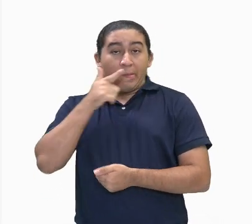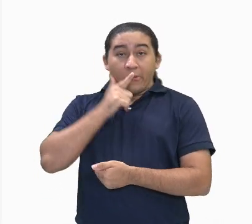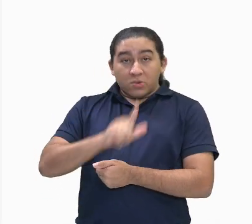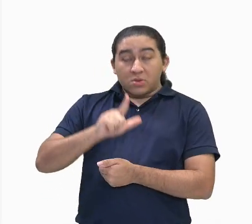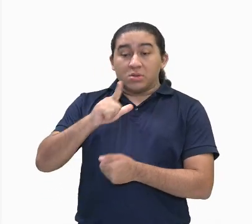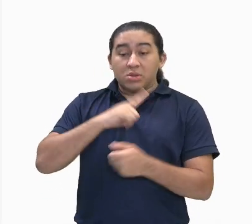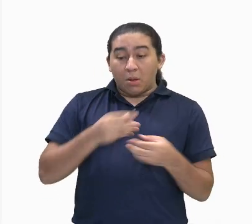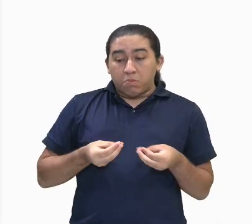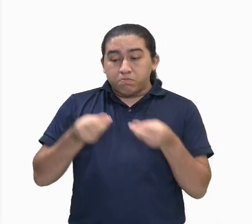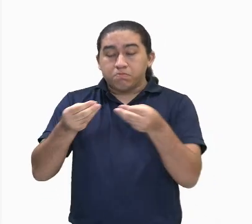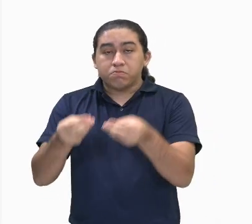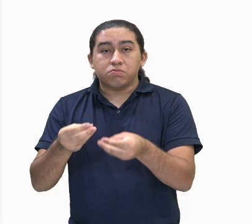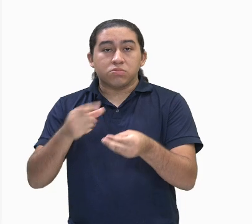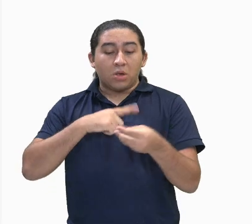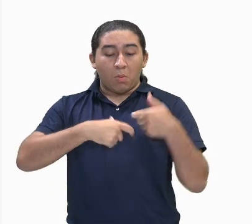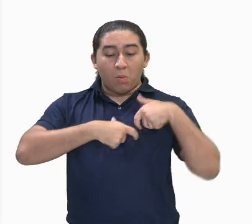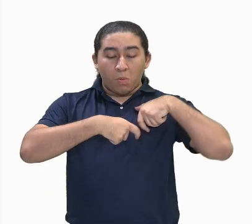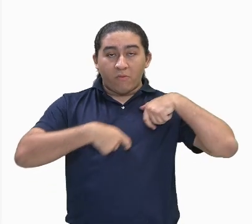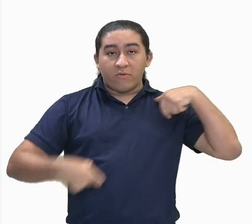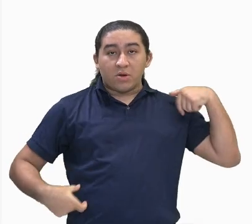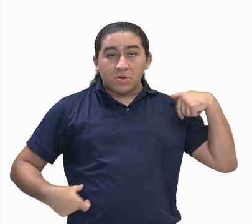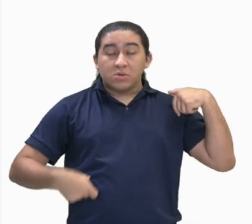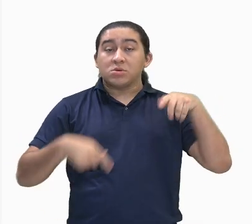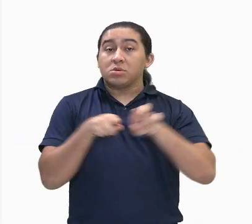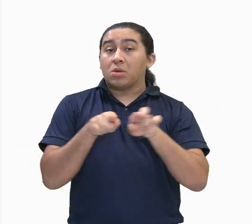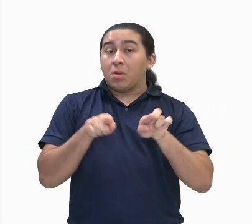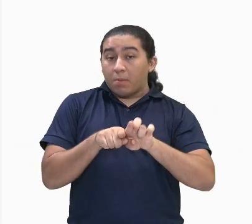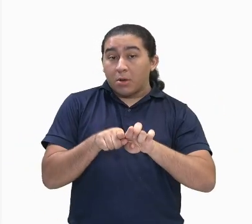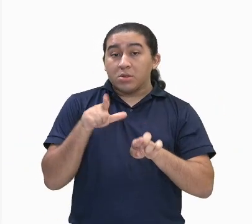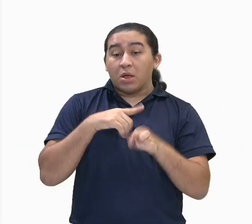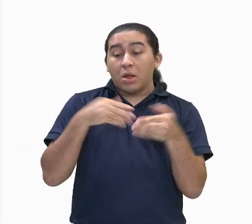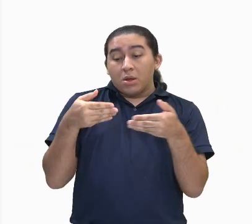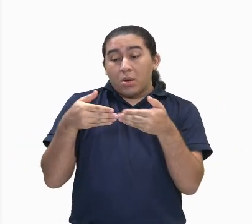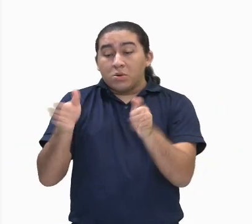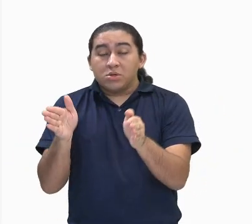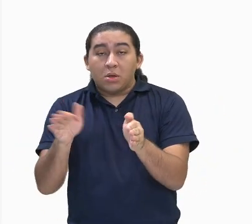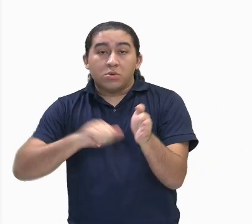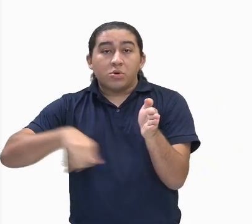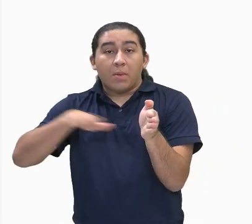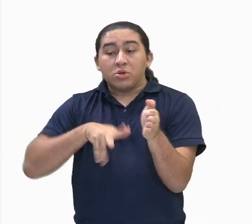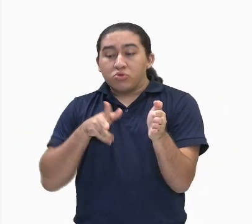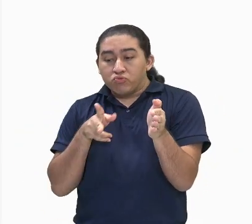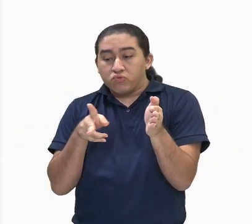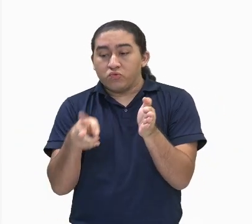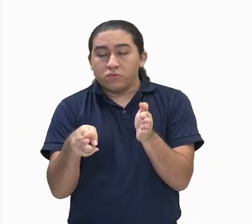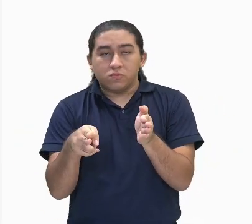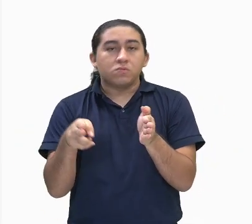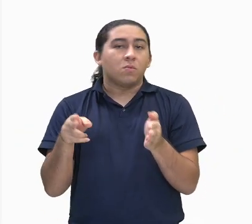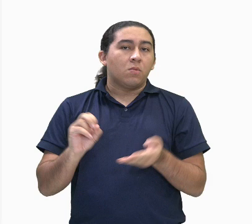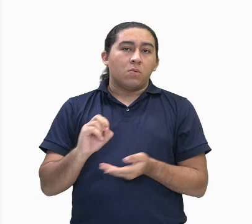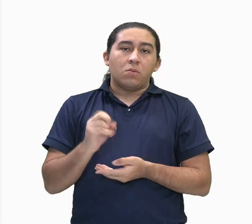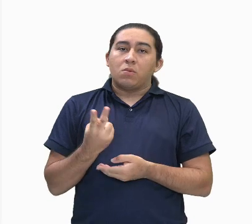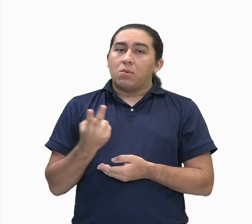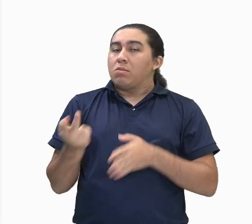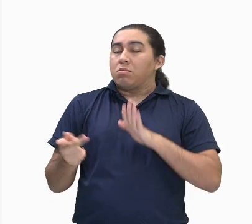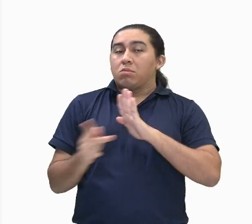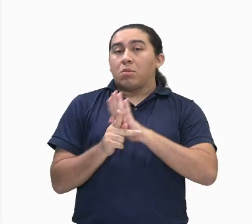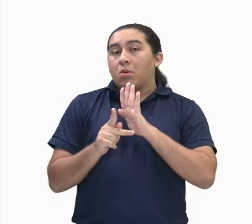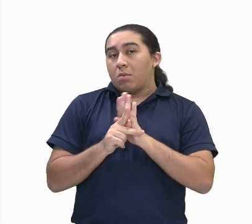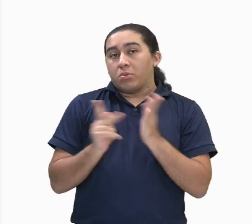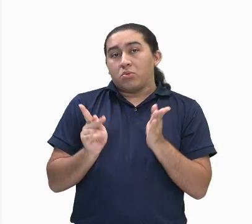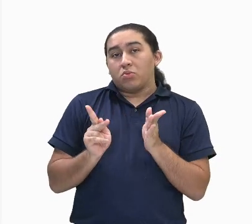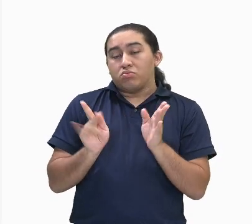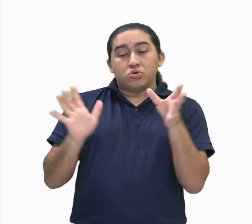prefeito, a posse de um governador, né? A inauguração de algum espaço civil, de algum espaço